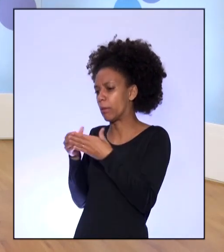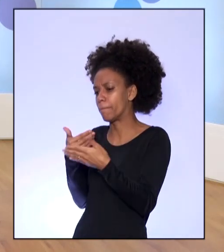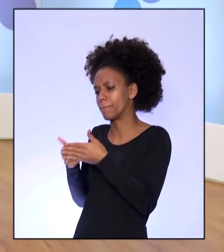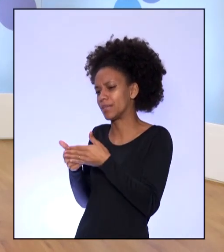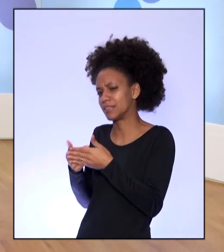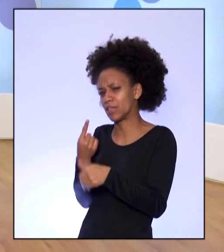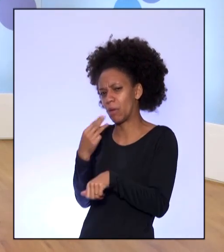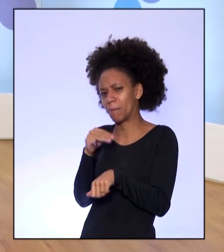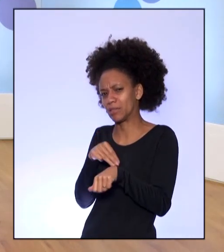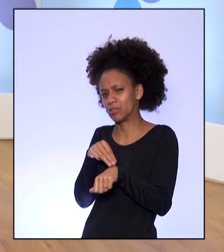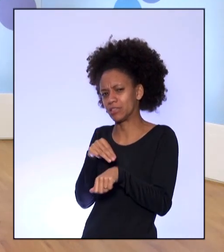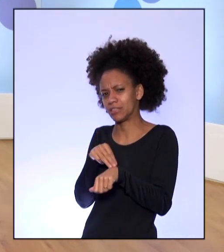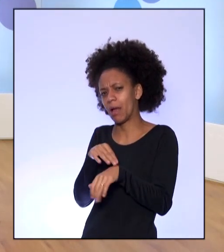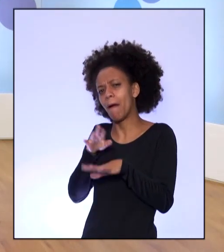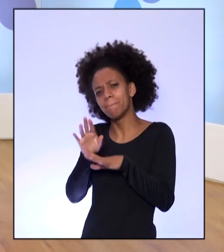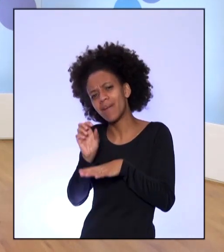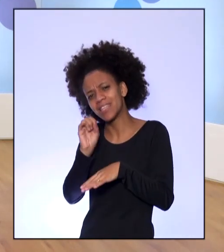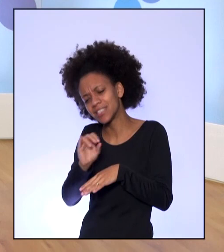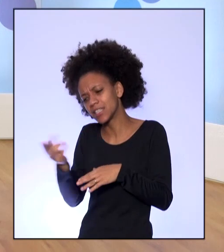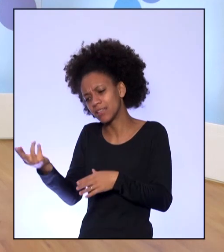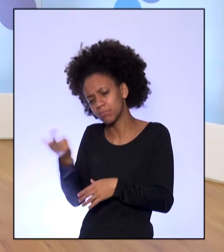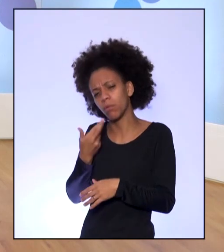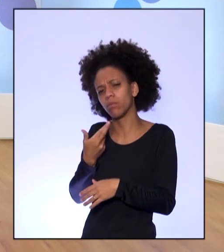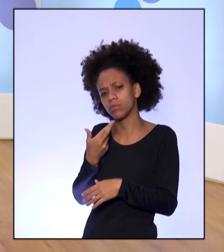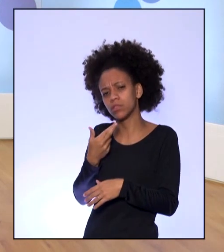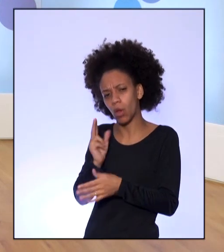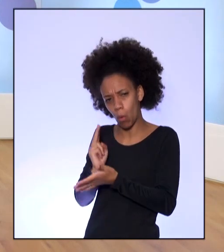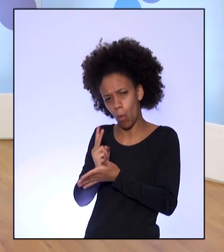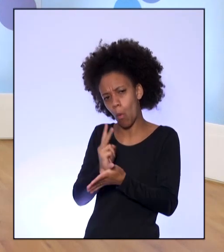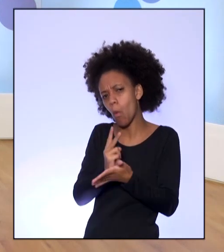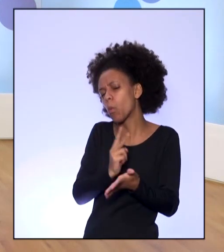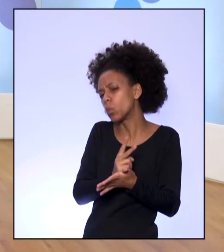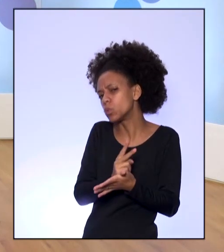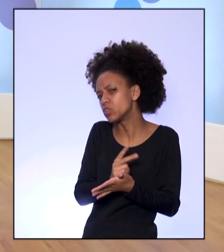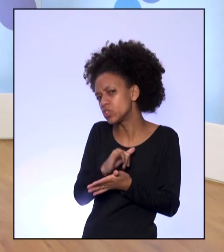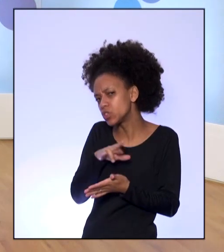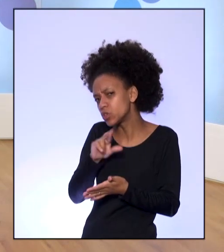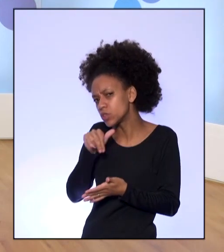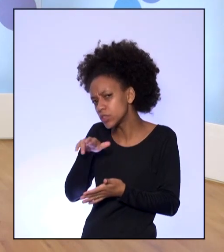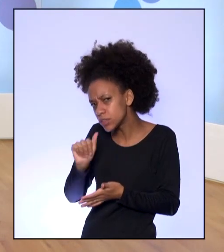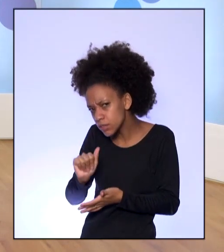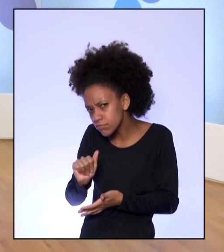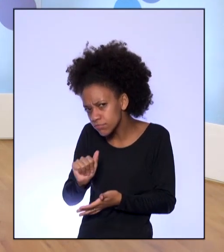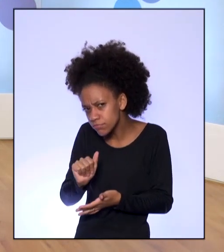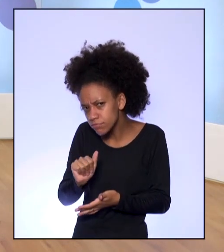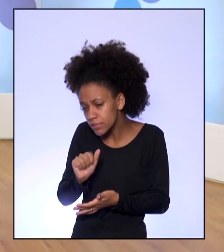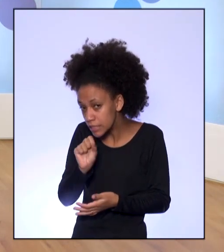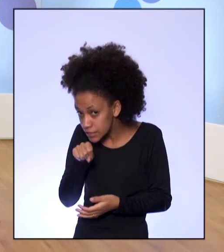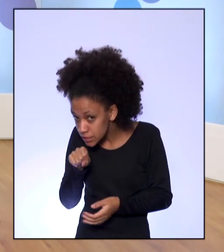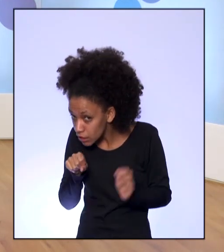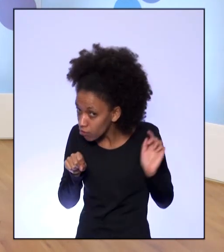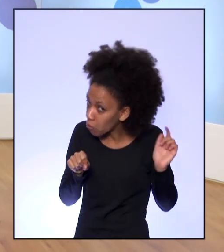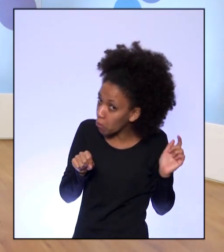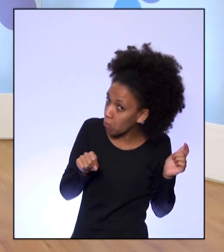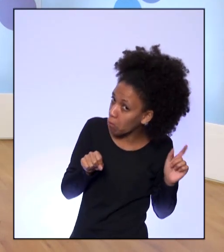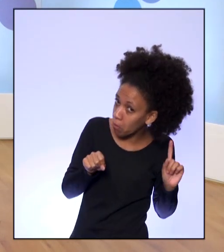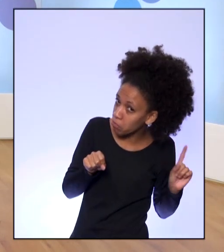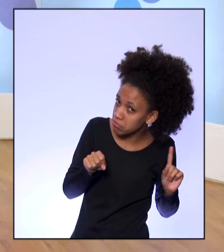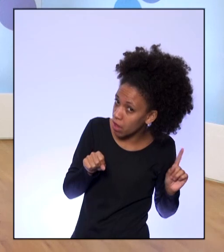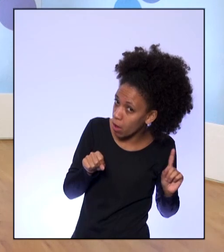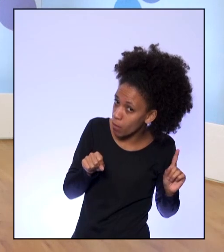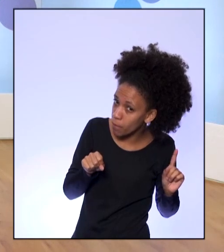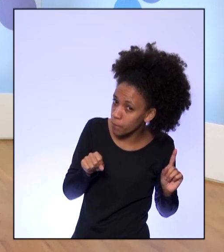e depois não ter tempo. Mas se alguém conseguiu responder, continuaria sendo ironia, gente? Sim ou não? Respondam com sim ou não.